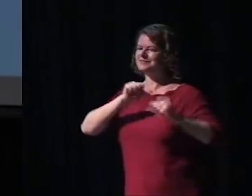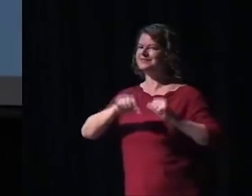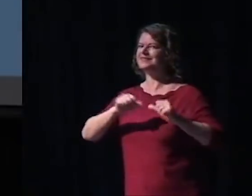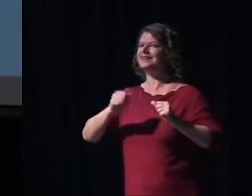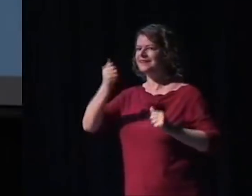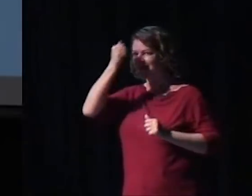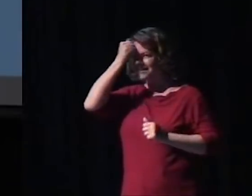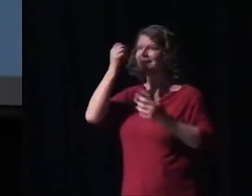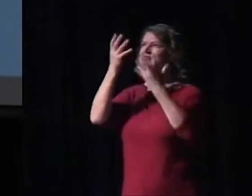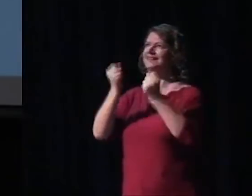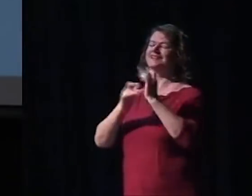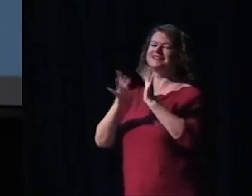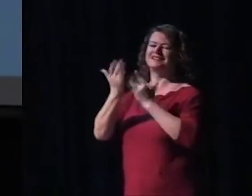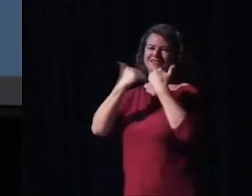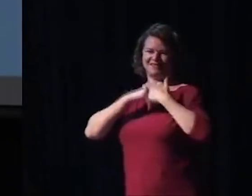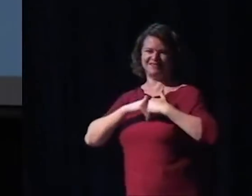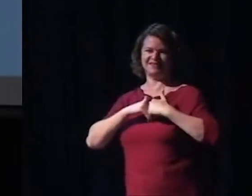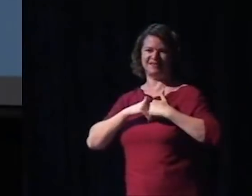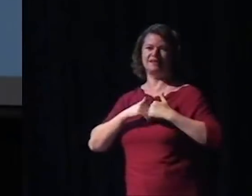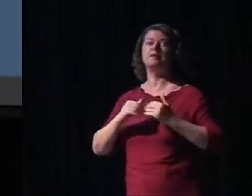isso.